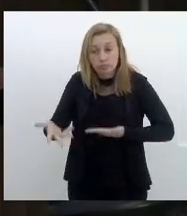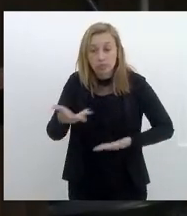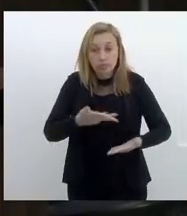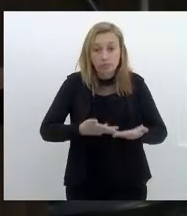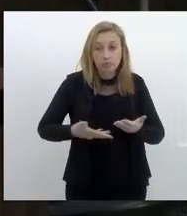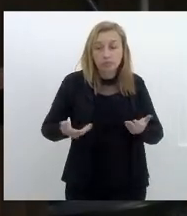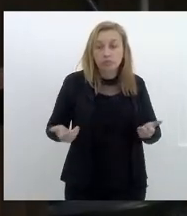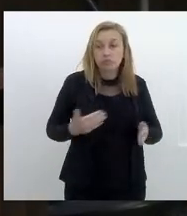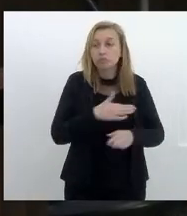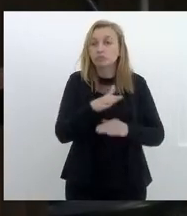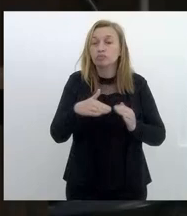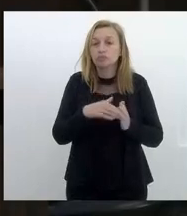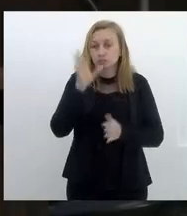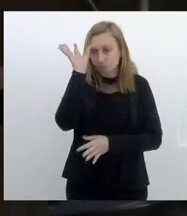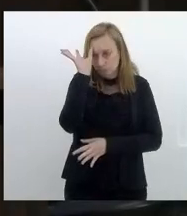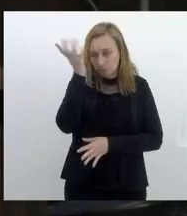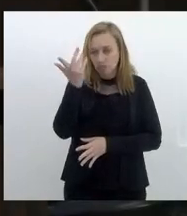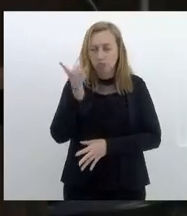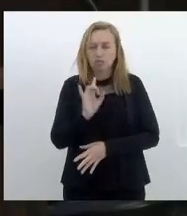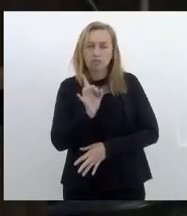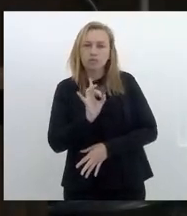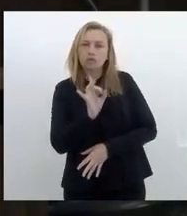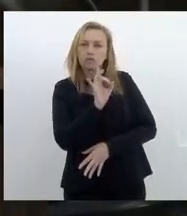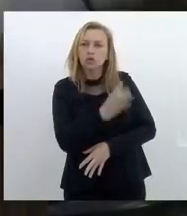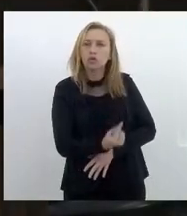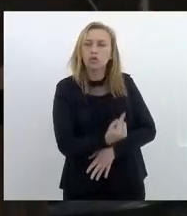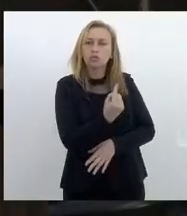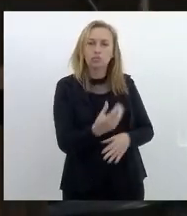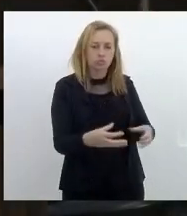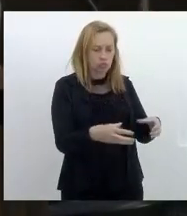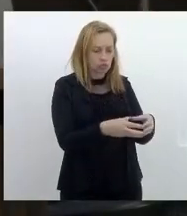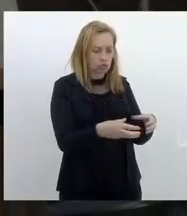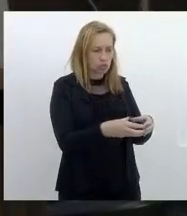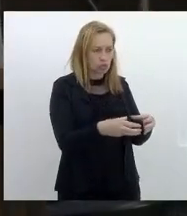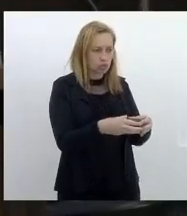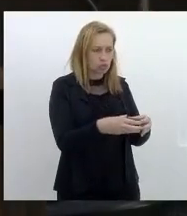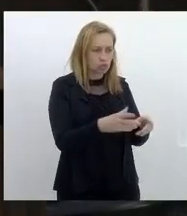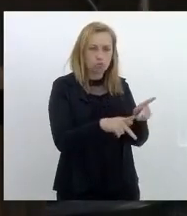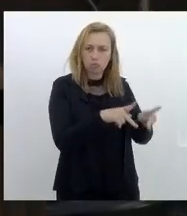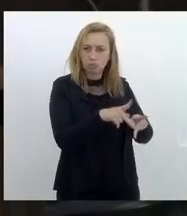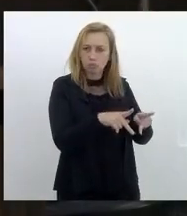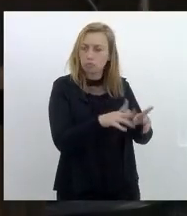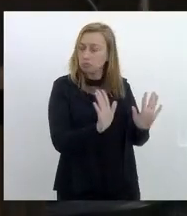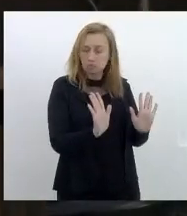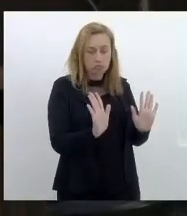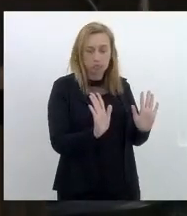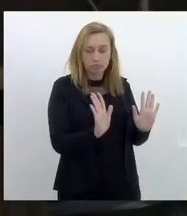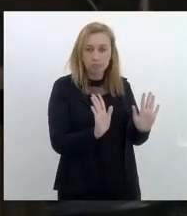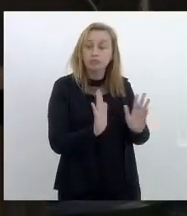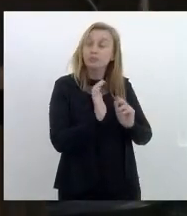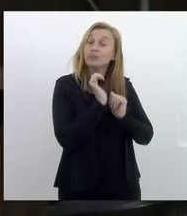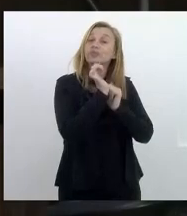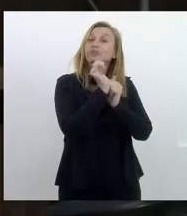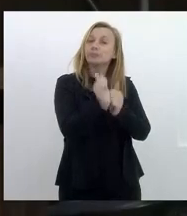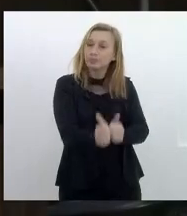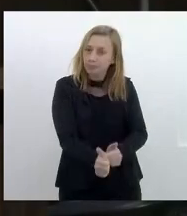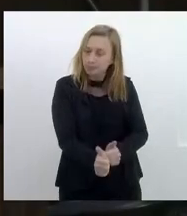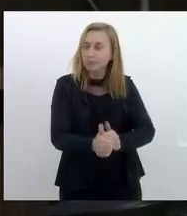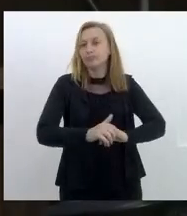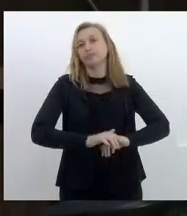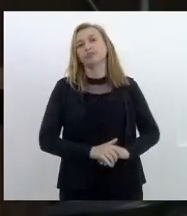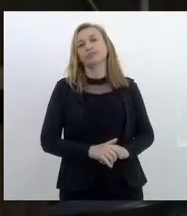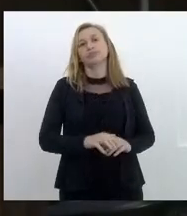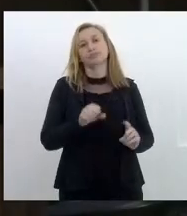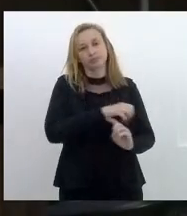todos e não única e exclusivamente uma parcela da população um segmento da